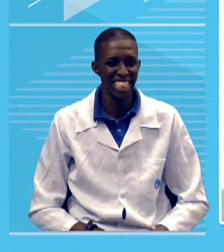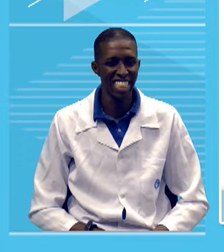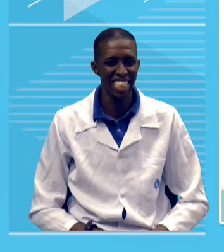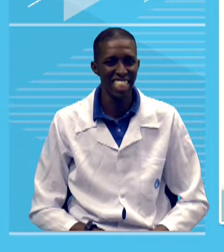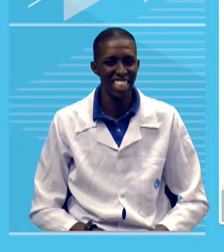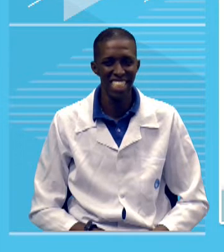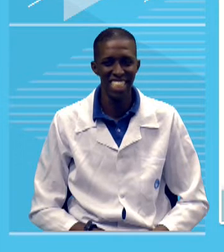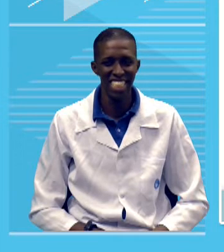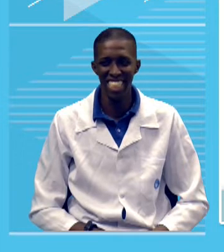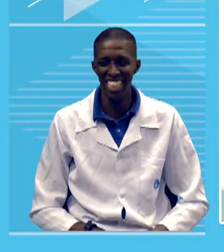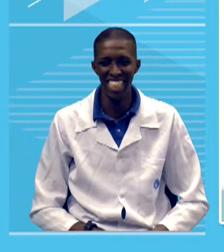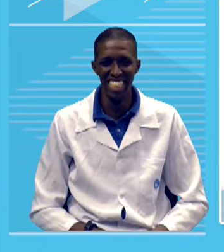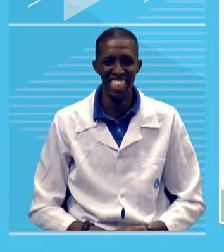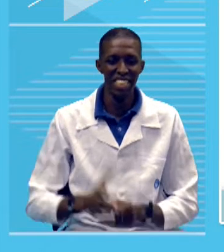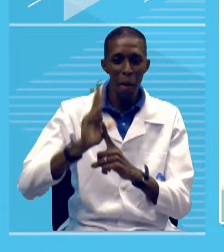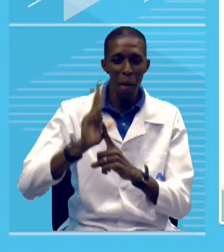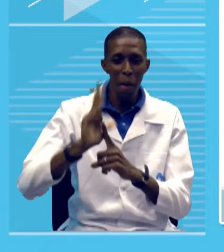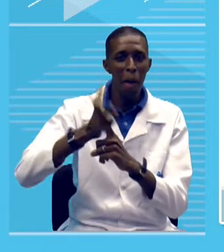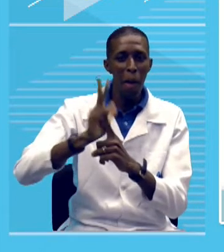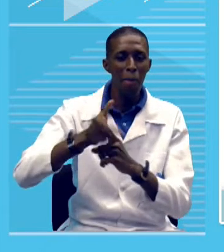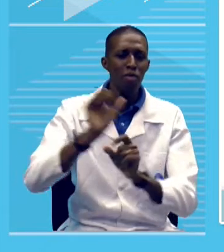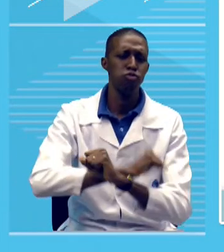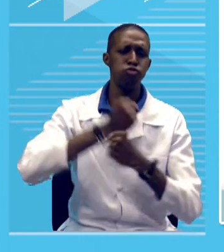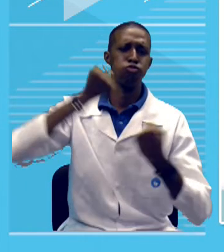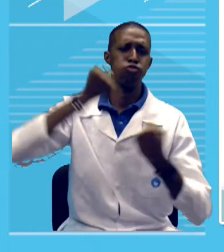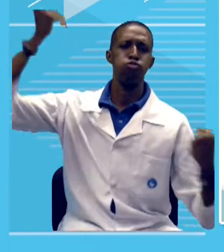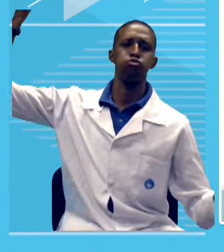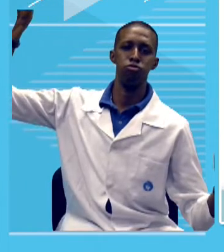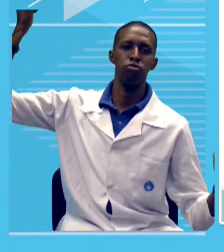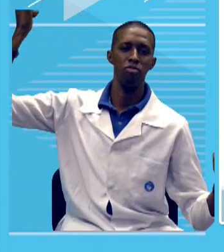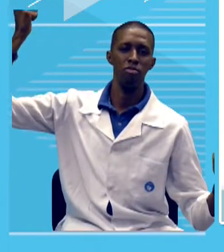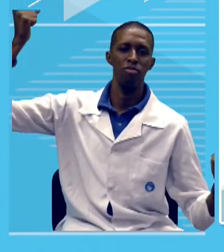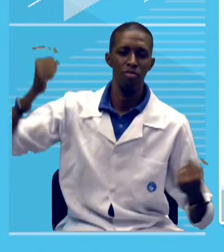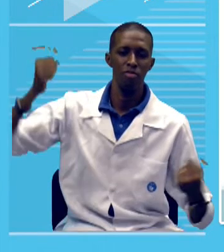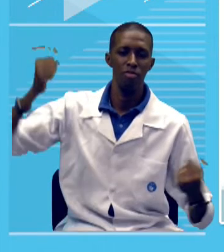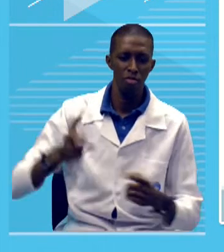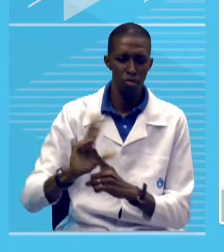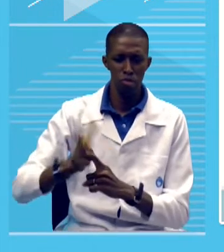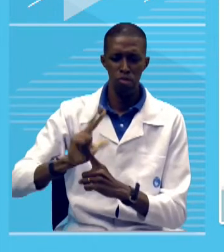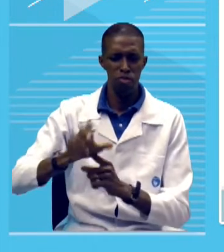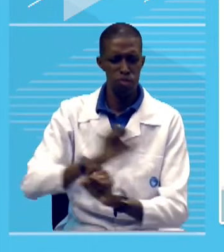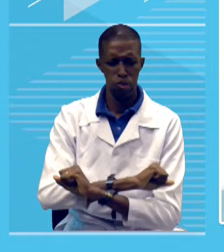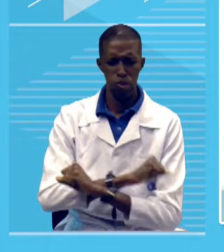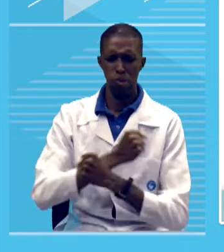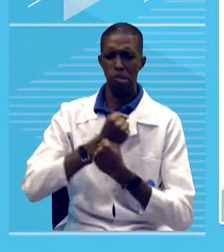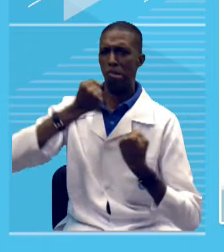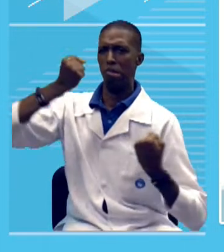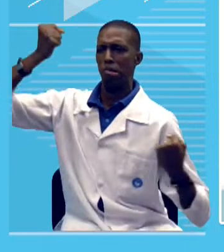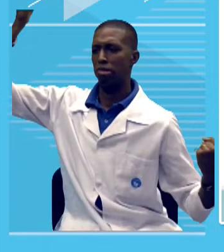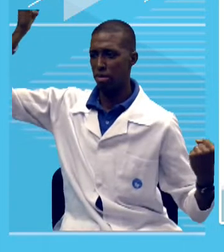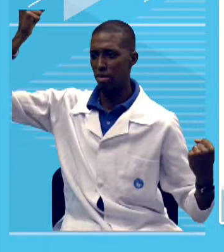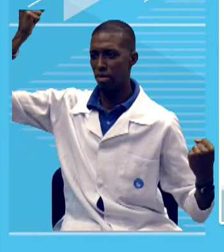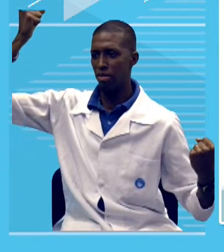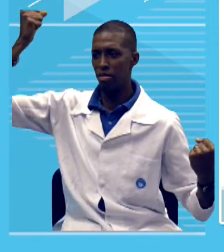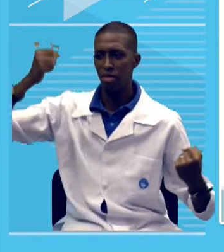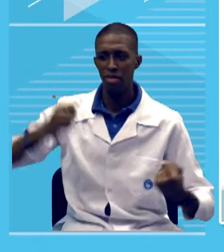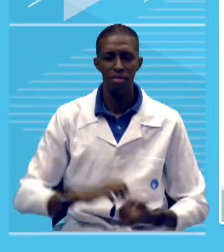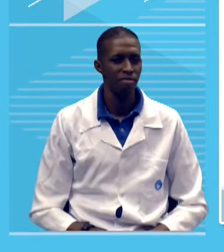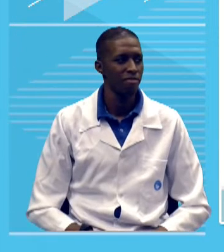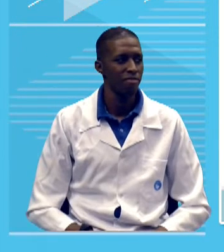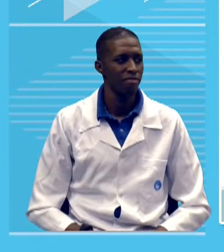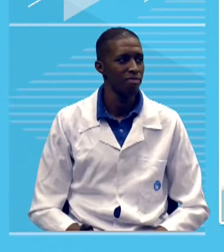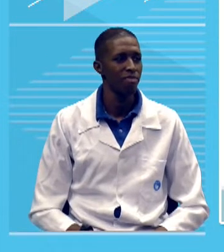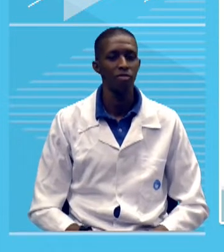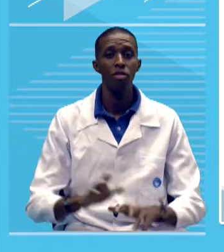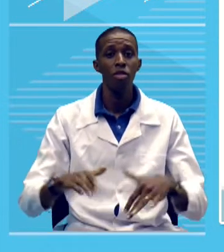não existe eu não faça não que não existe não Ismael tá tá ventando existe você que é meu aluno aí